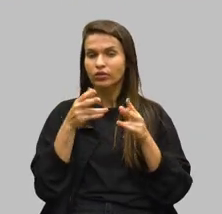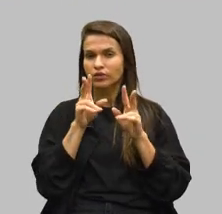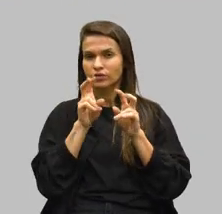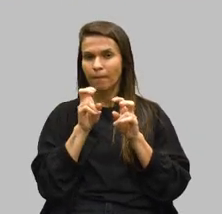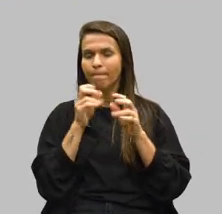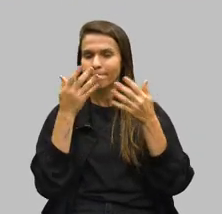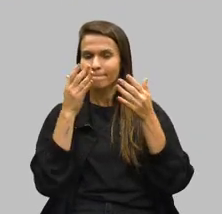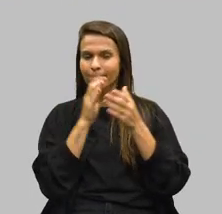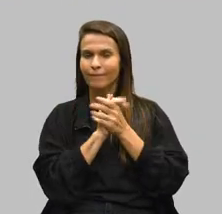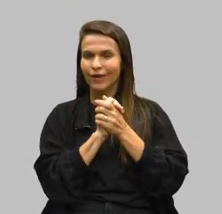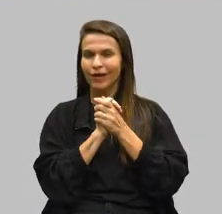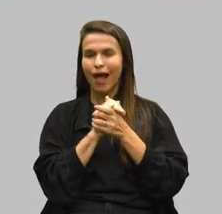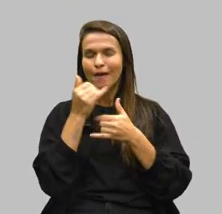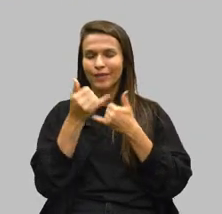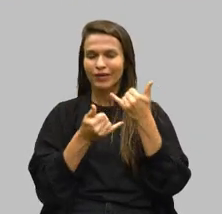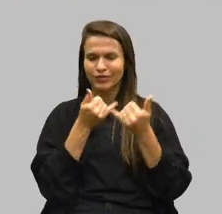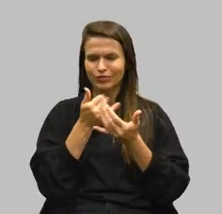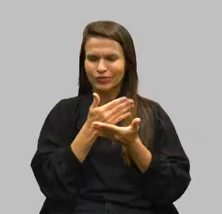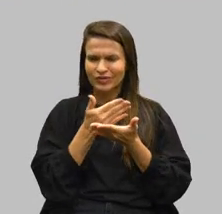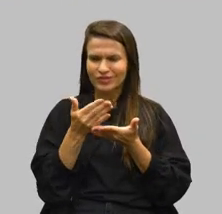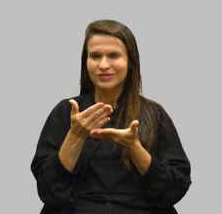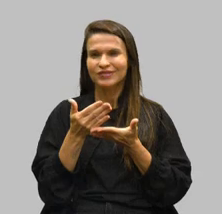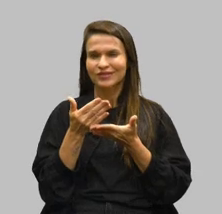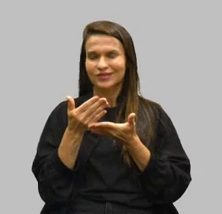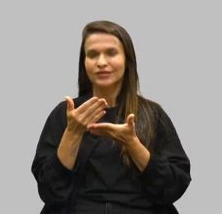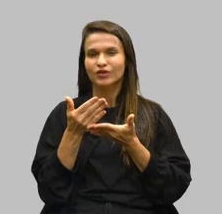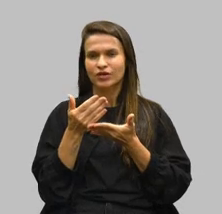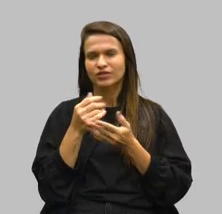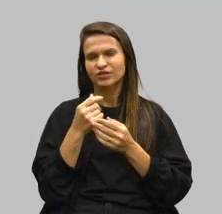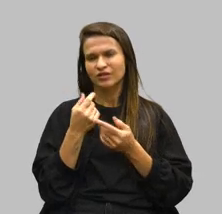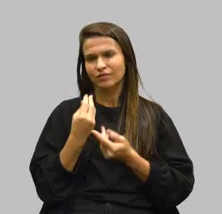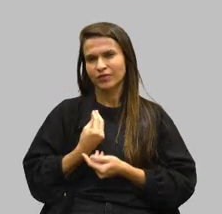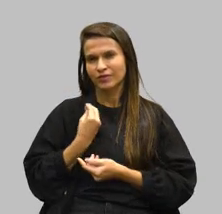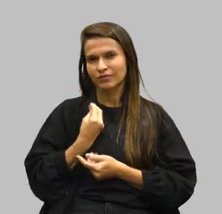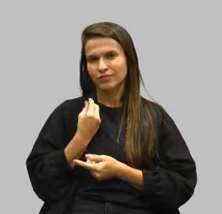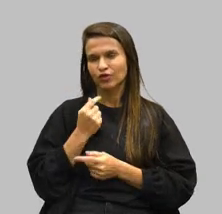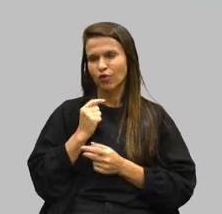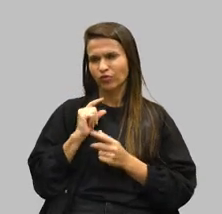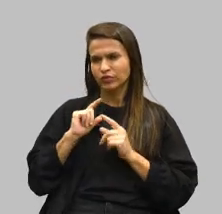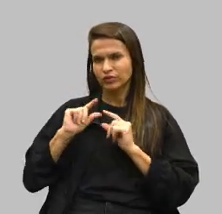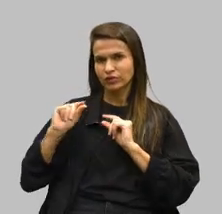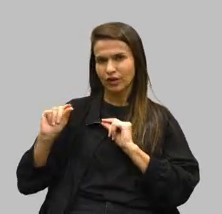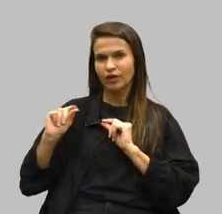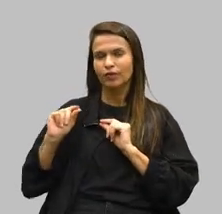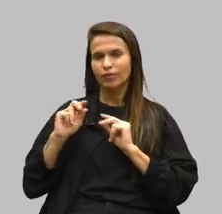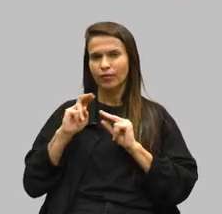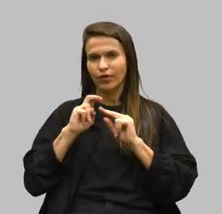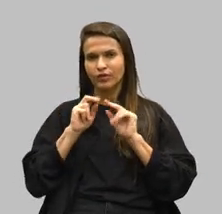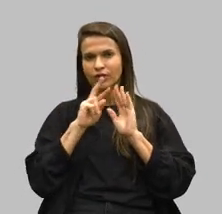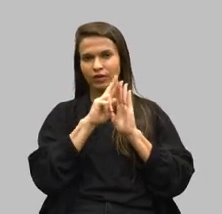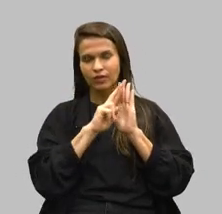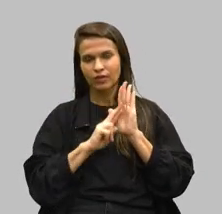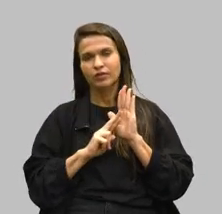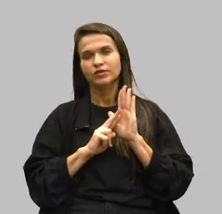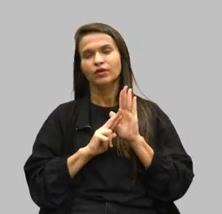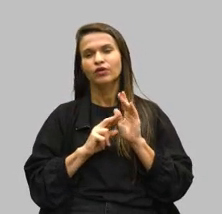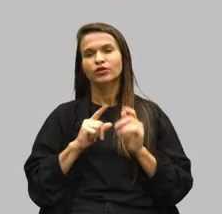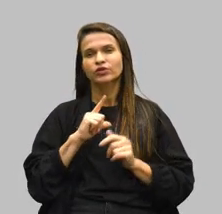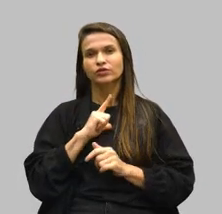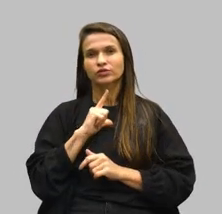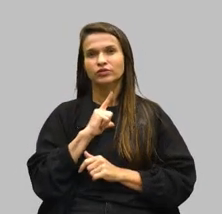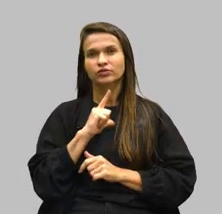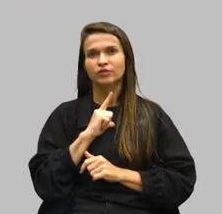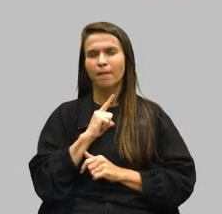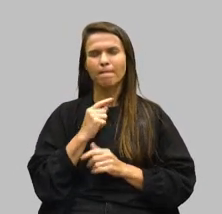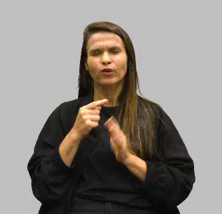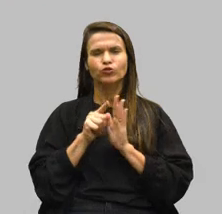brincadeira no início da fala aqui da da destreza a gente tava lá na eu dei uma sedinha aqui paraar na redação aí o título mas o dgal perguntou quem